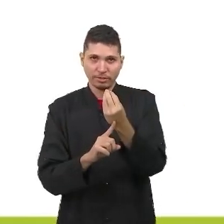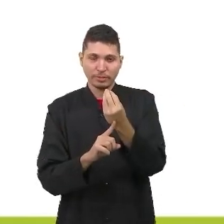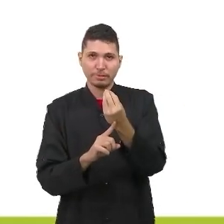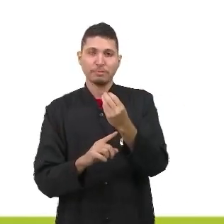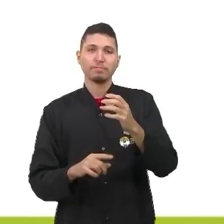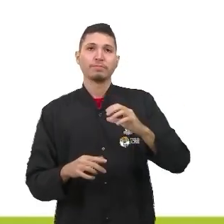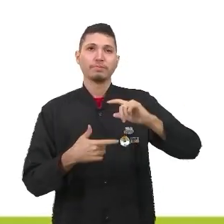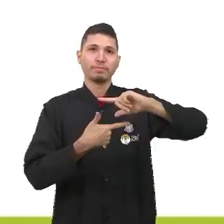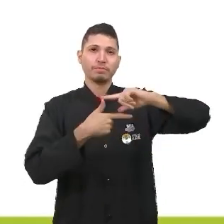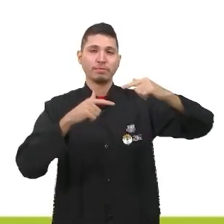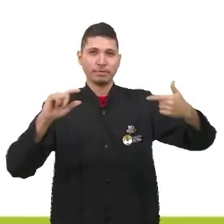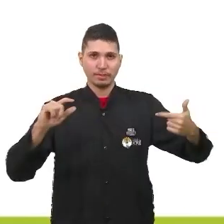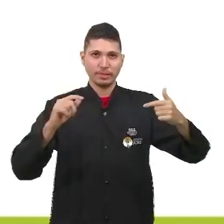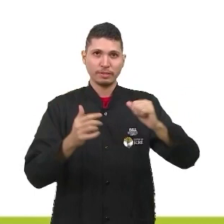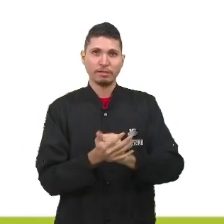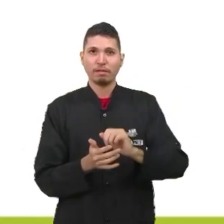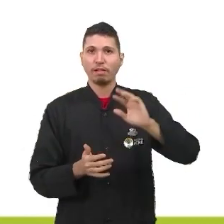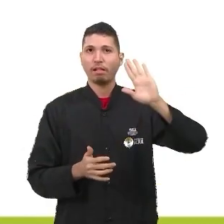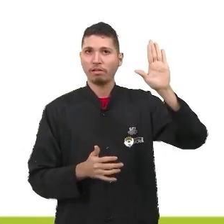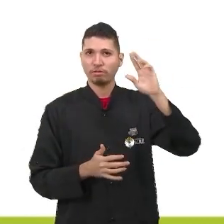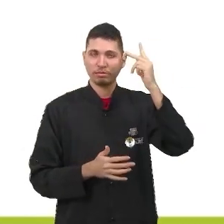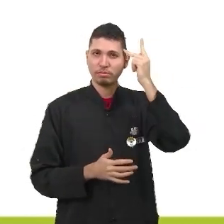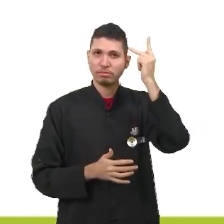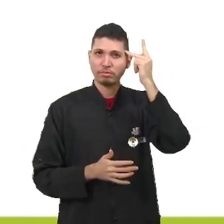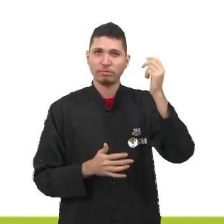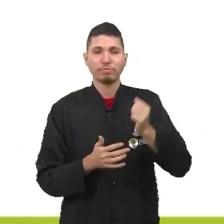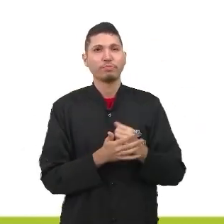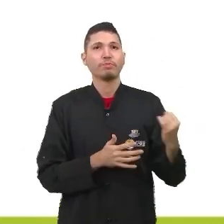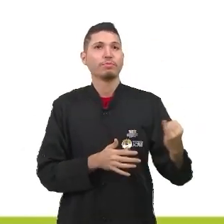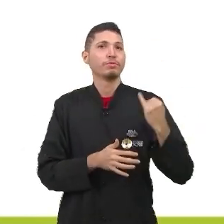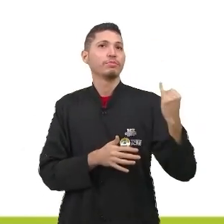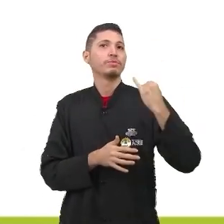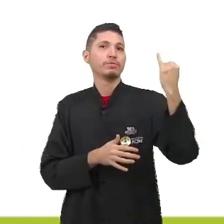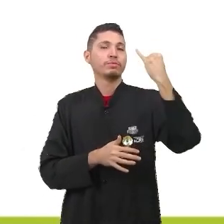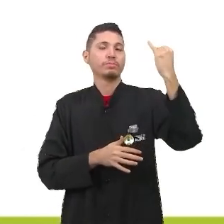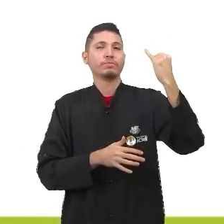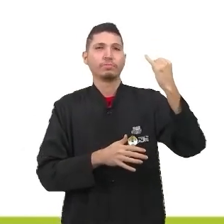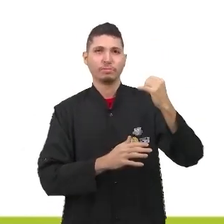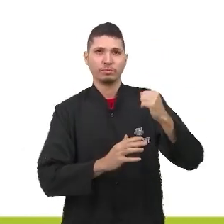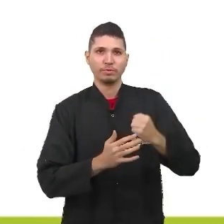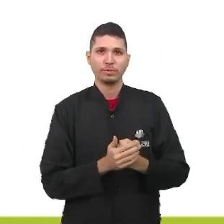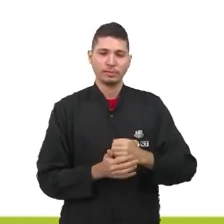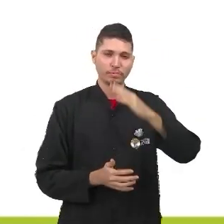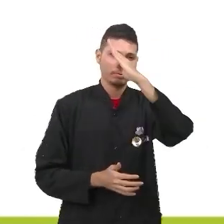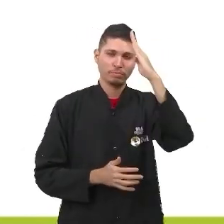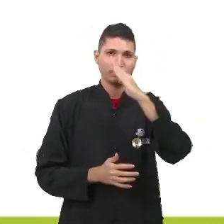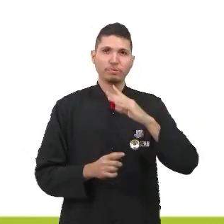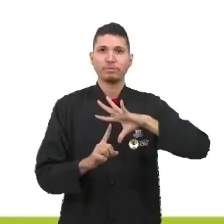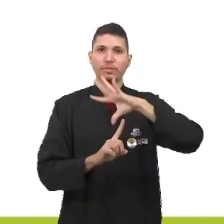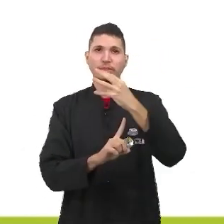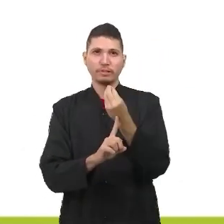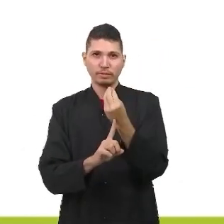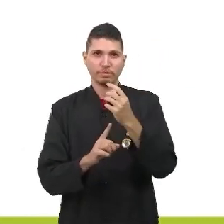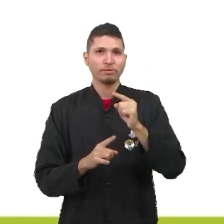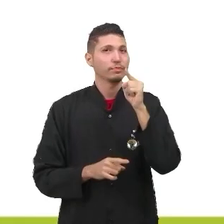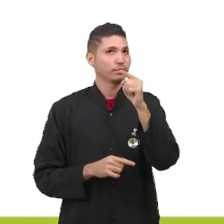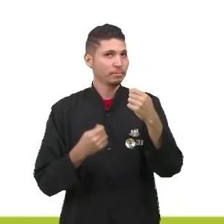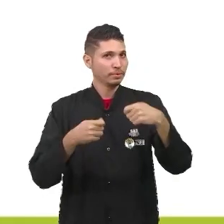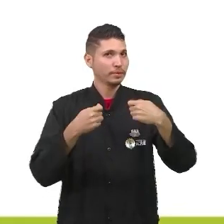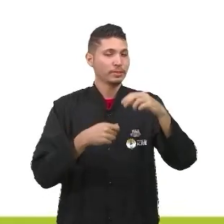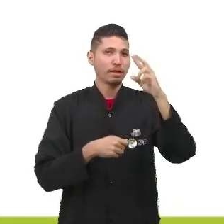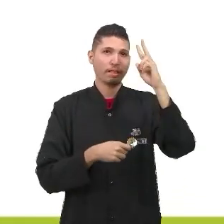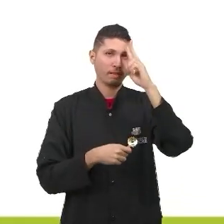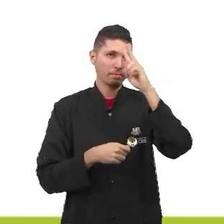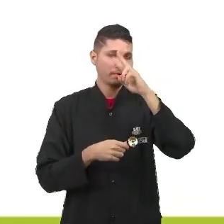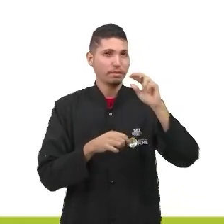São Paulo, e foi um momento, né, muito importante da história artística do Brasil. Então, de antemão, é isso que você tem que lembrar da Semana de